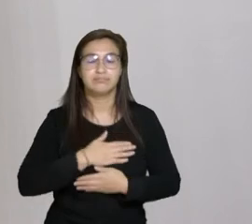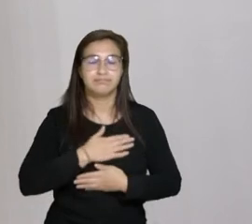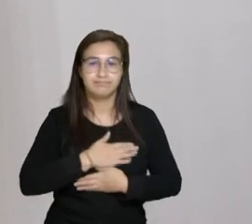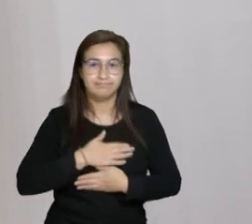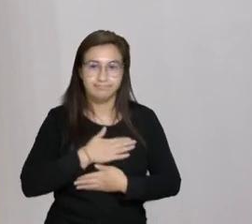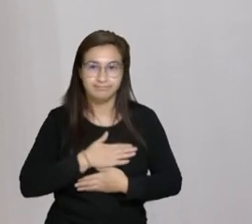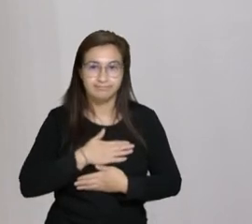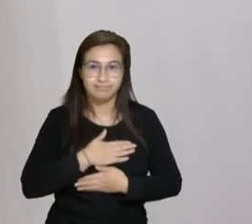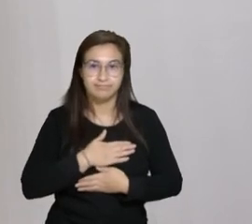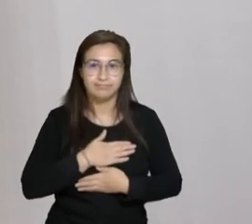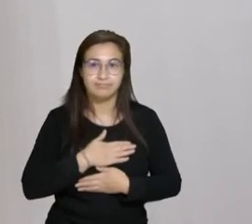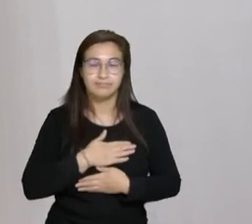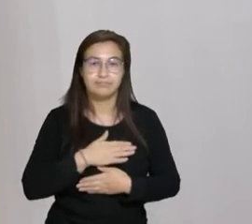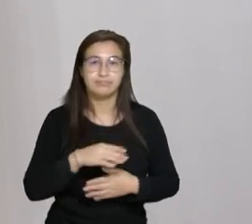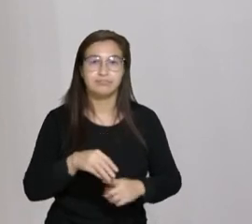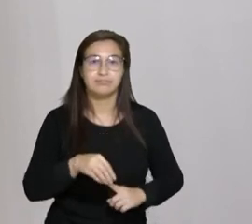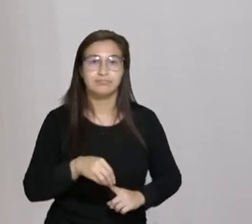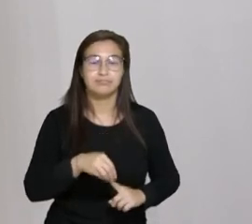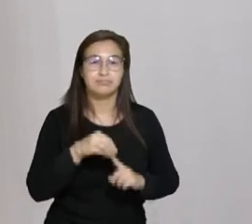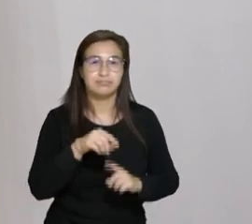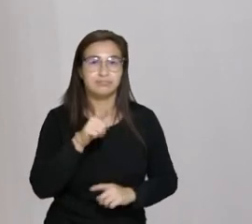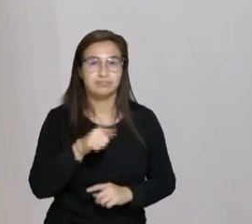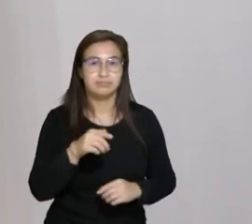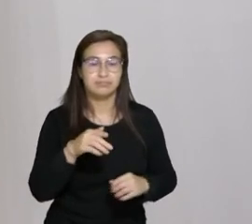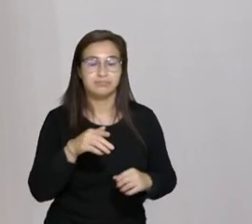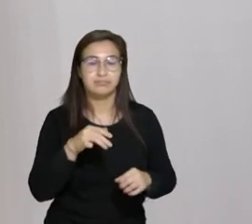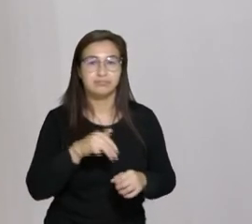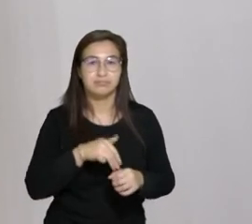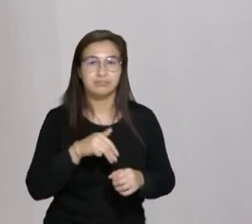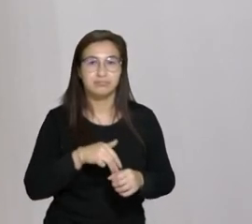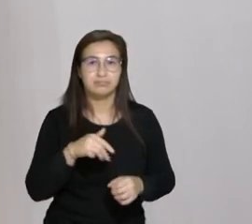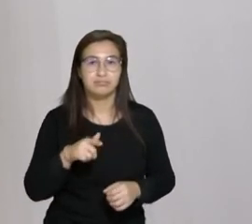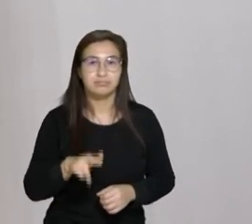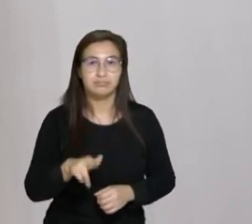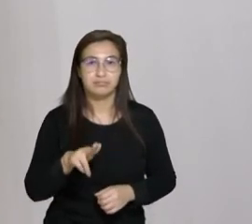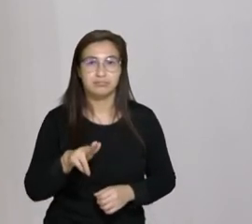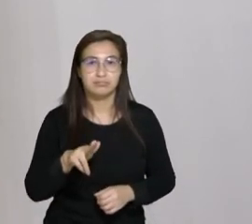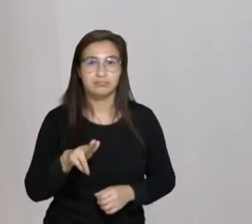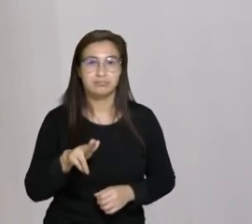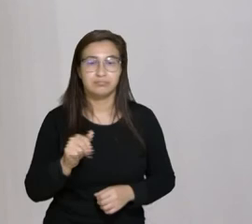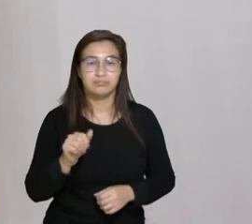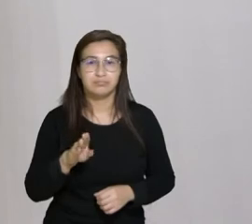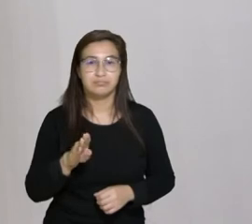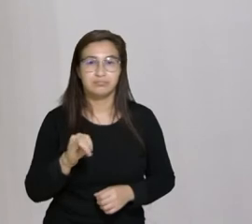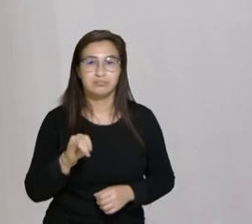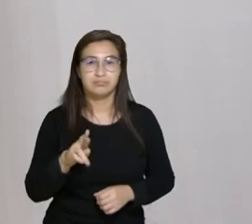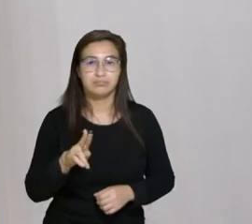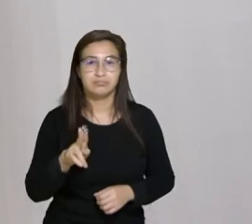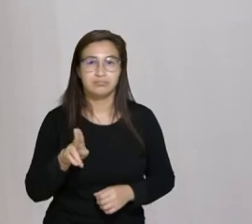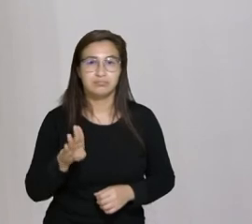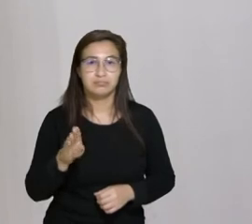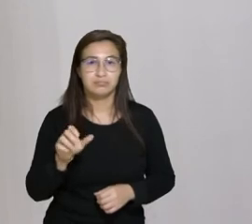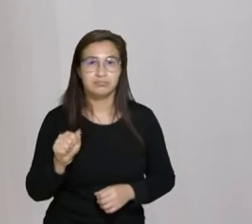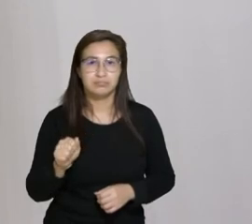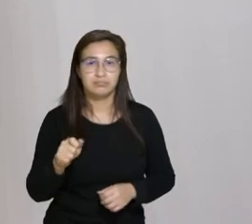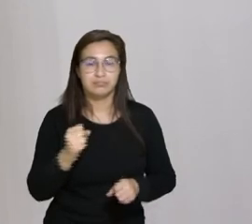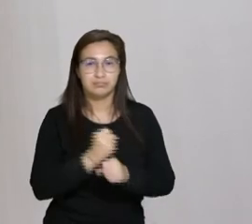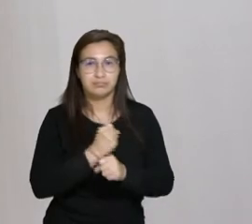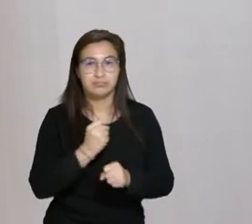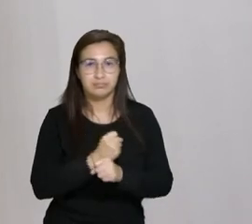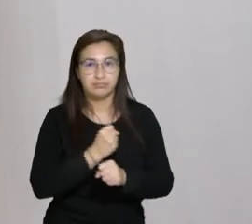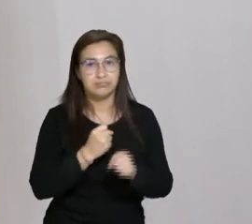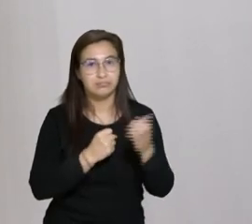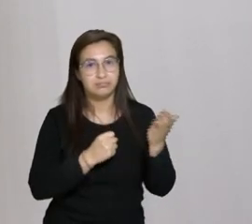em nome do município de Guabiruba o que a gente faz de trabalho em prol de construir o hospital